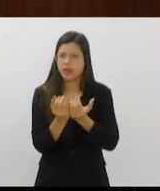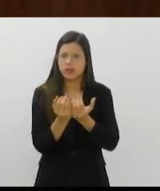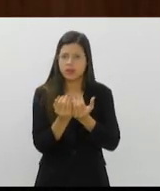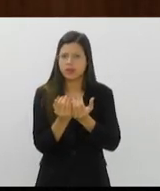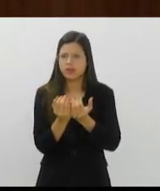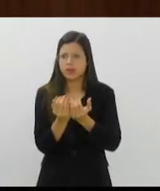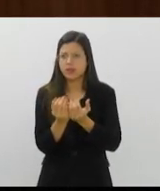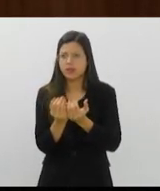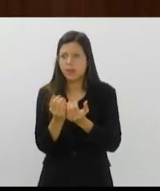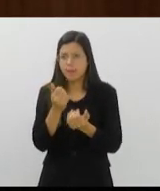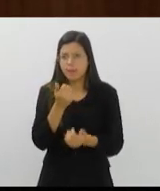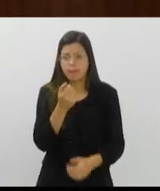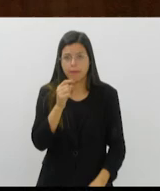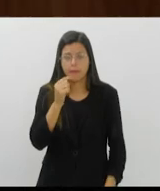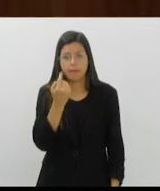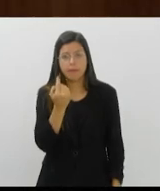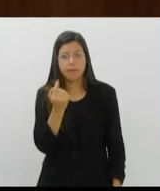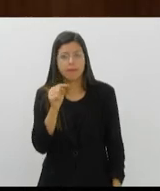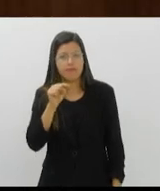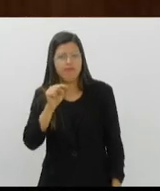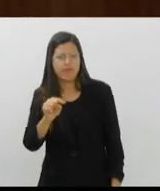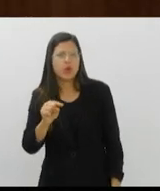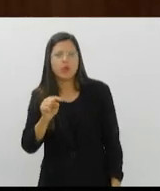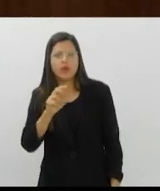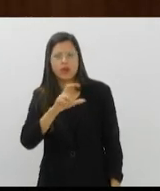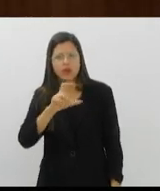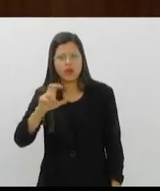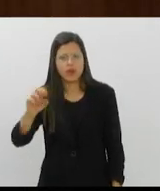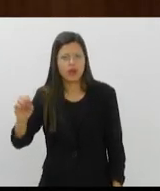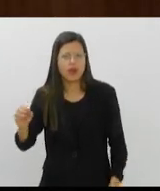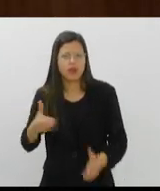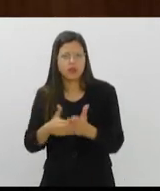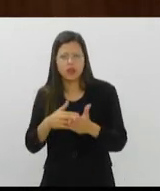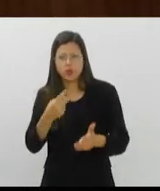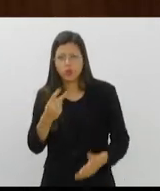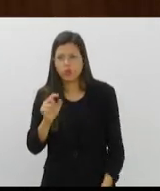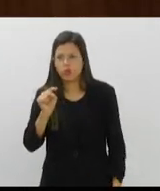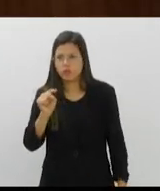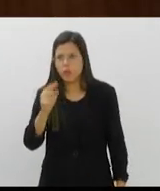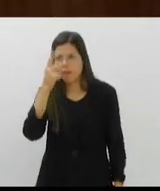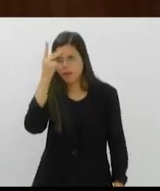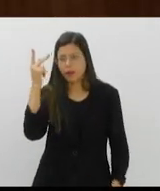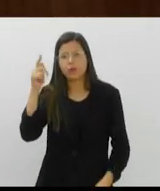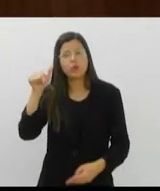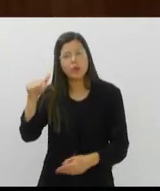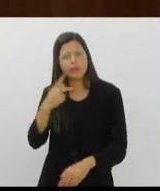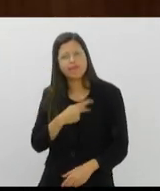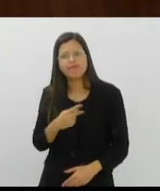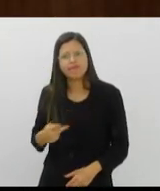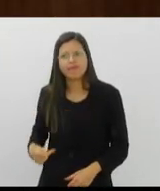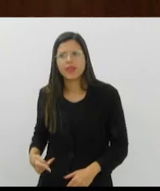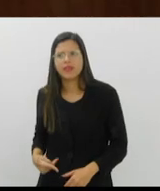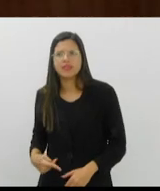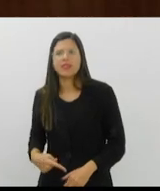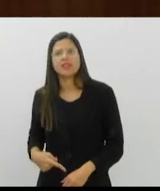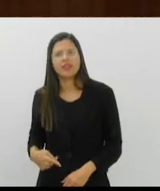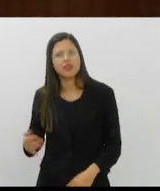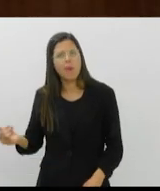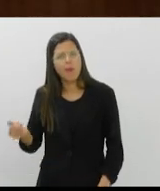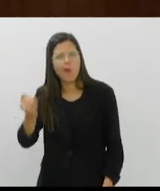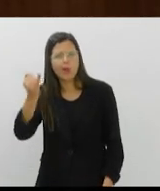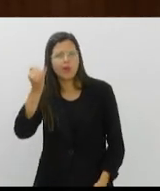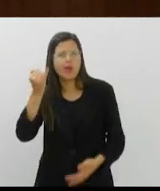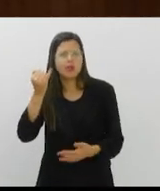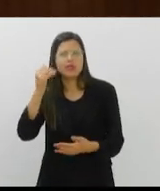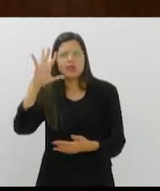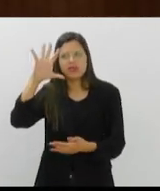acolhe 1.500 a 2.000 pessoas. E o senhor foi, assim, crucial na decisão, ao nosso